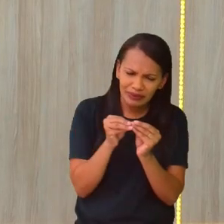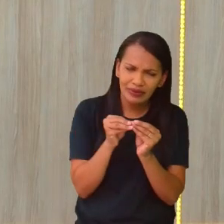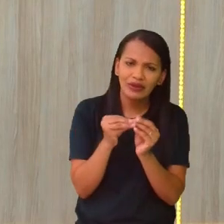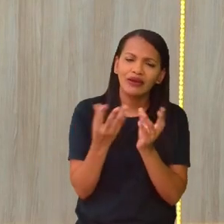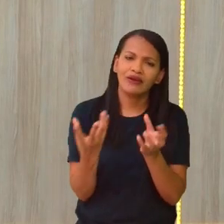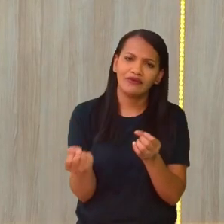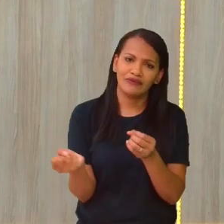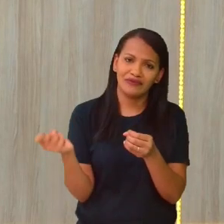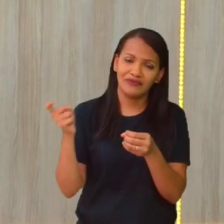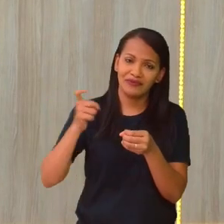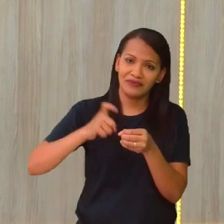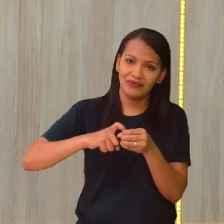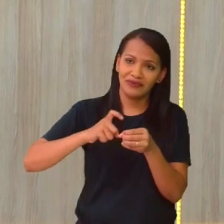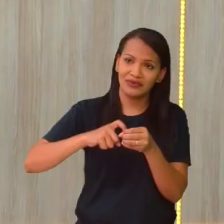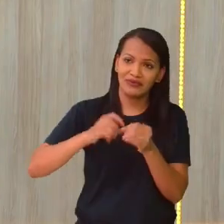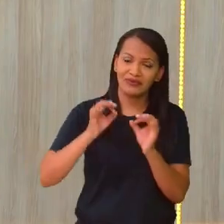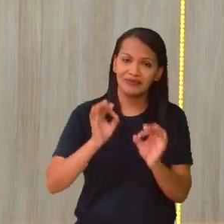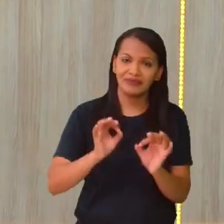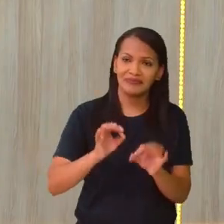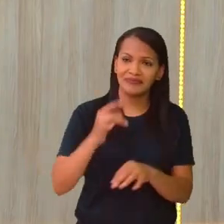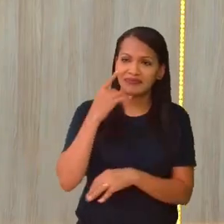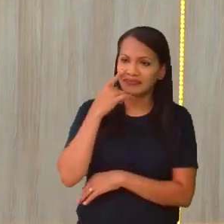a gente volta para falar sobre ele.